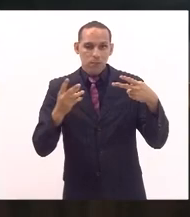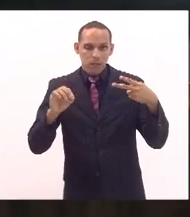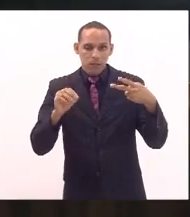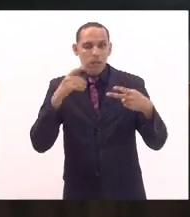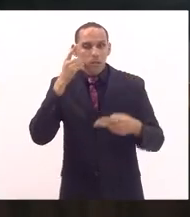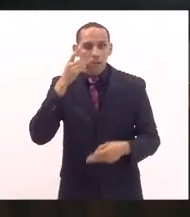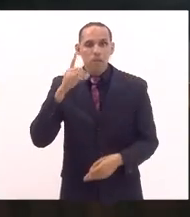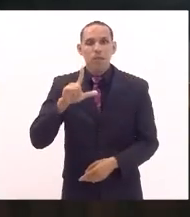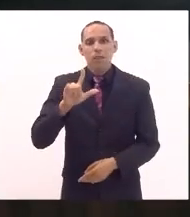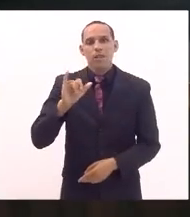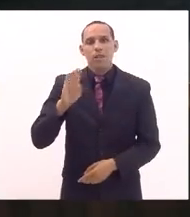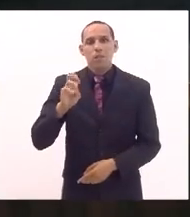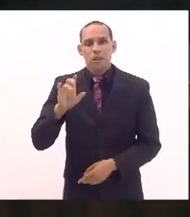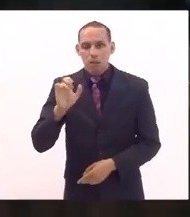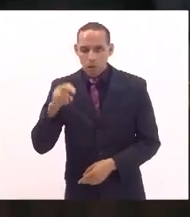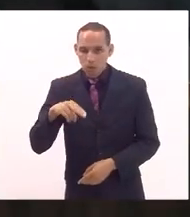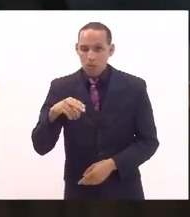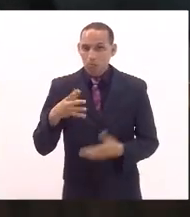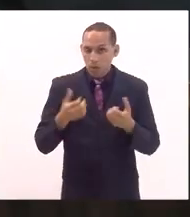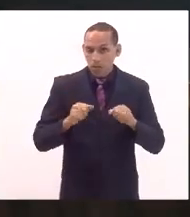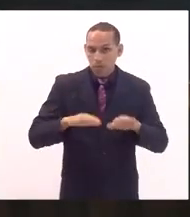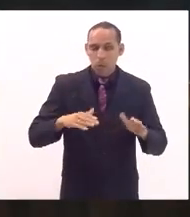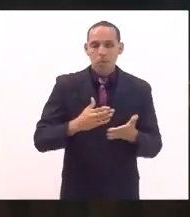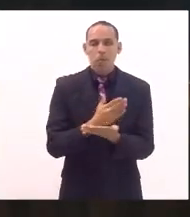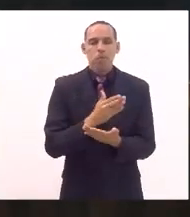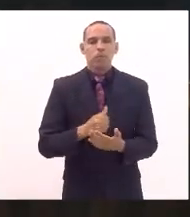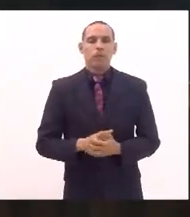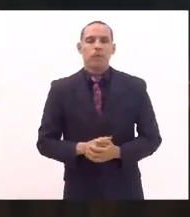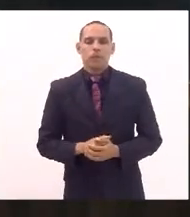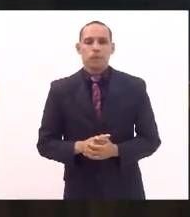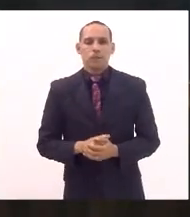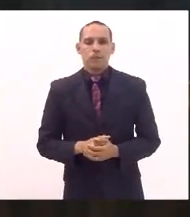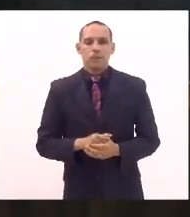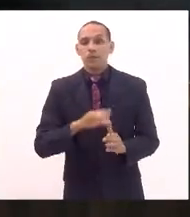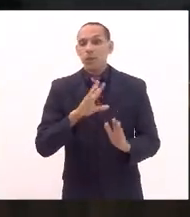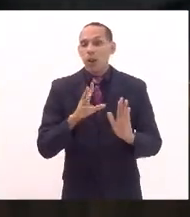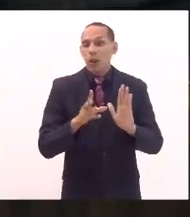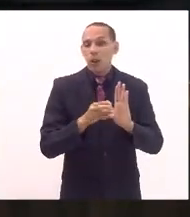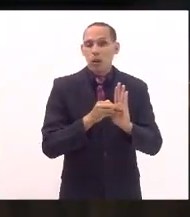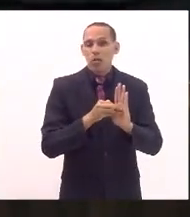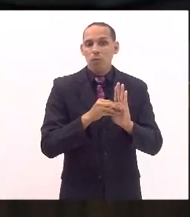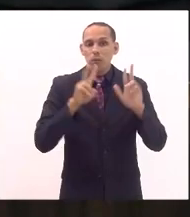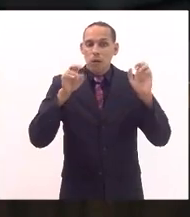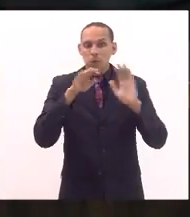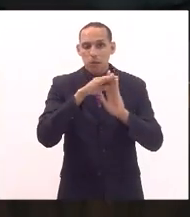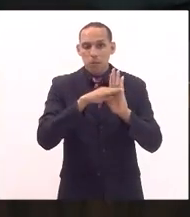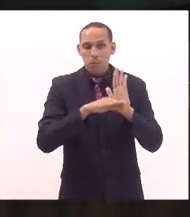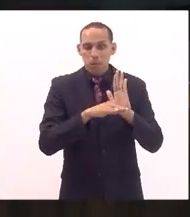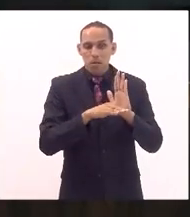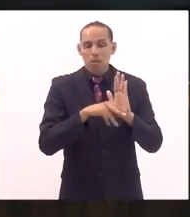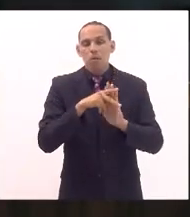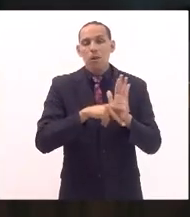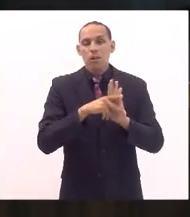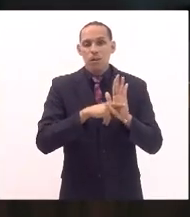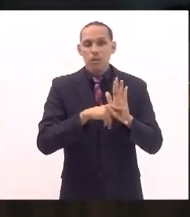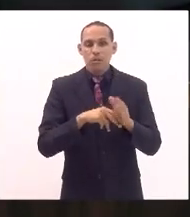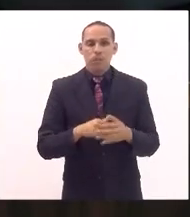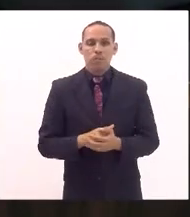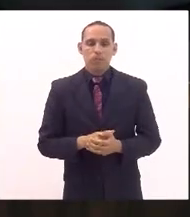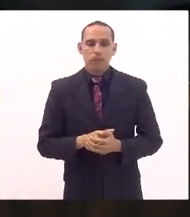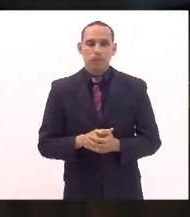Deputado danniel librelon se eu acho que a palavra permanecer Como estão aprovado é que é inclusão na ordem do dia dos seguintes